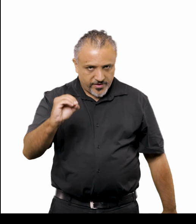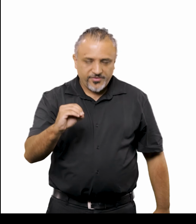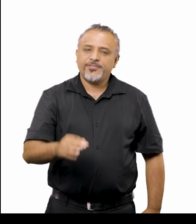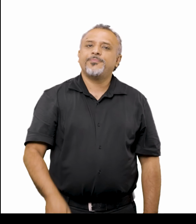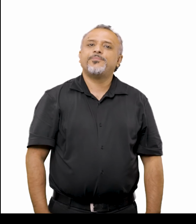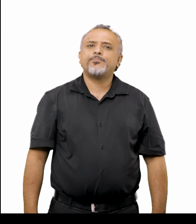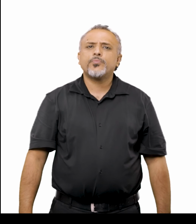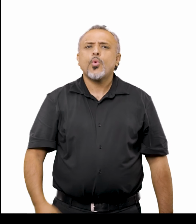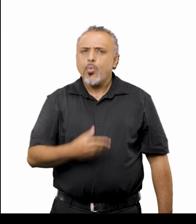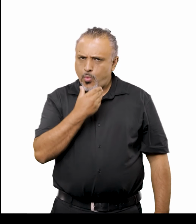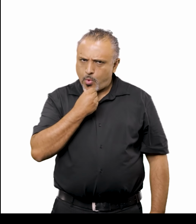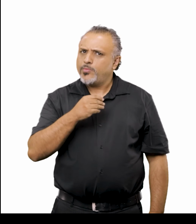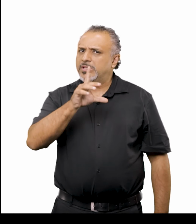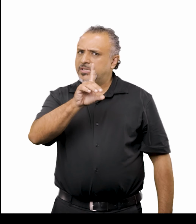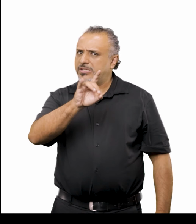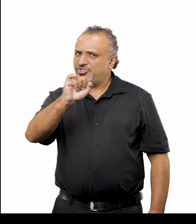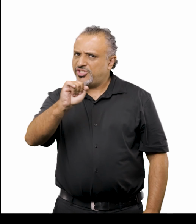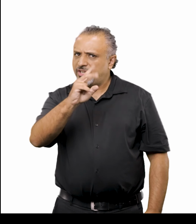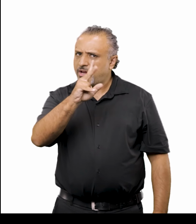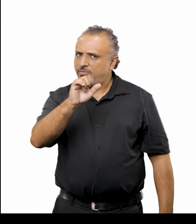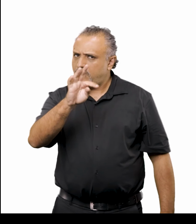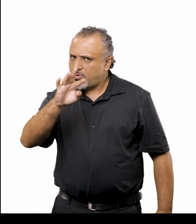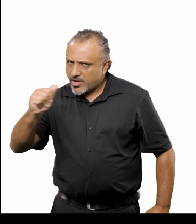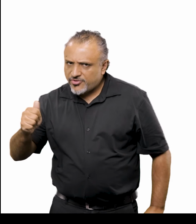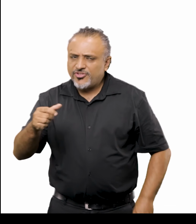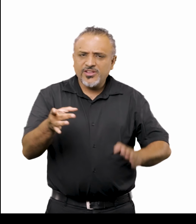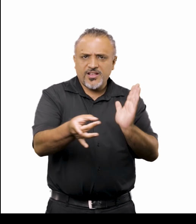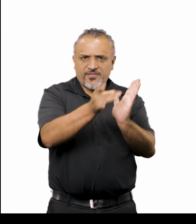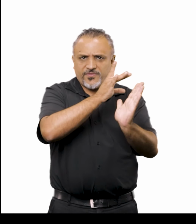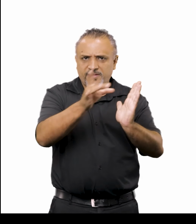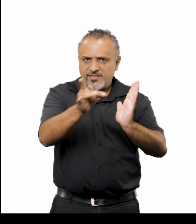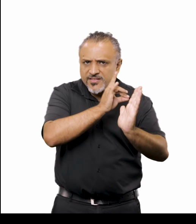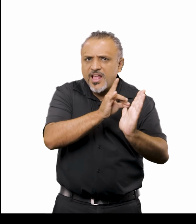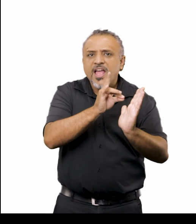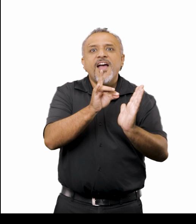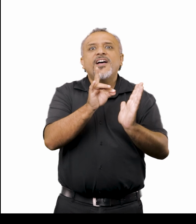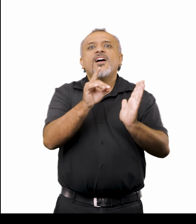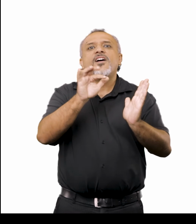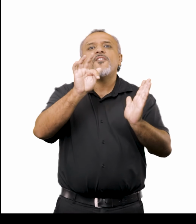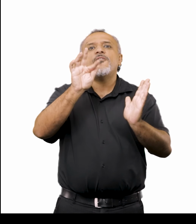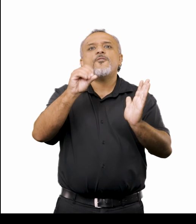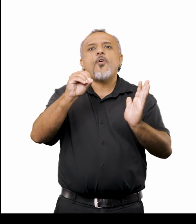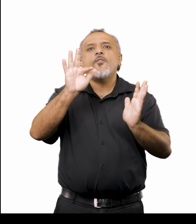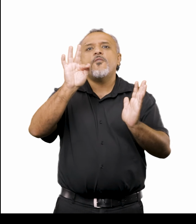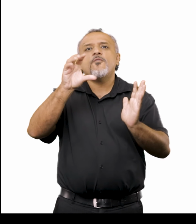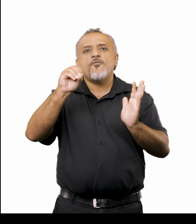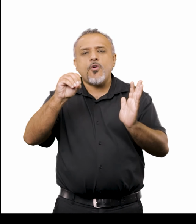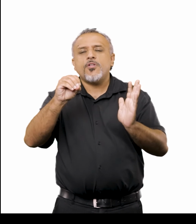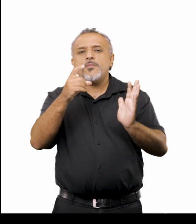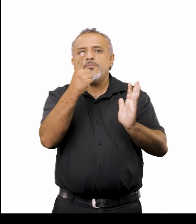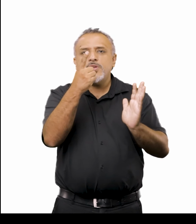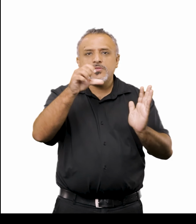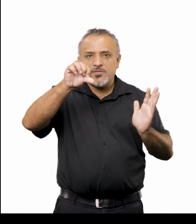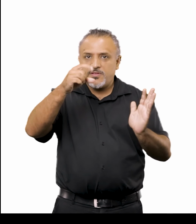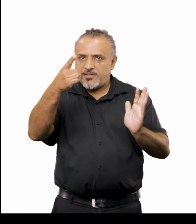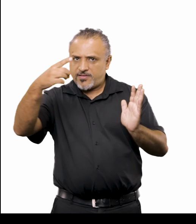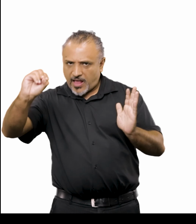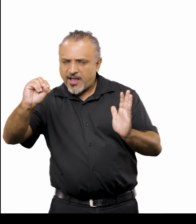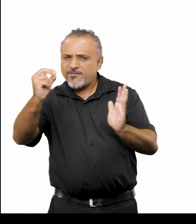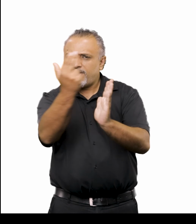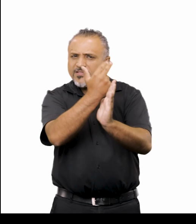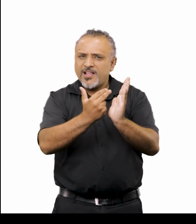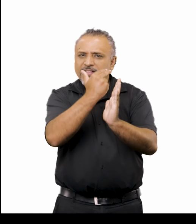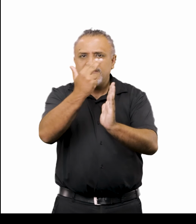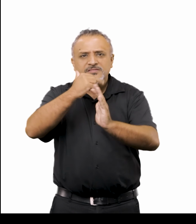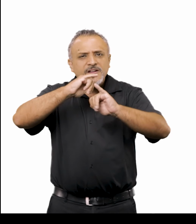século XX. O próprio Di Cavalcanti iniciou sua carreira como caricaturista na revista Fonfon ainda na década de 1910